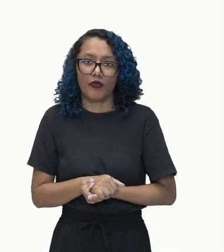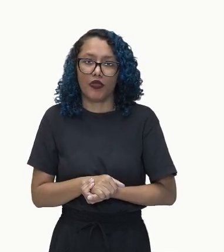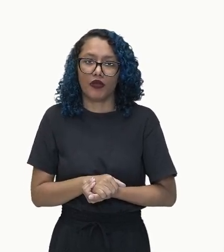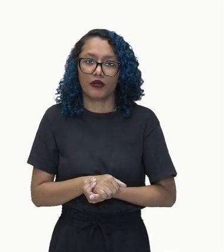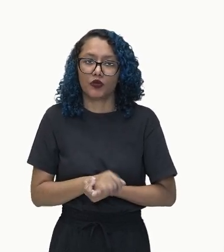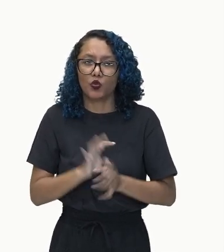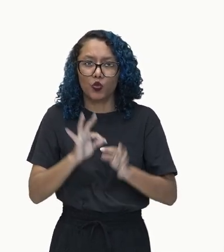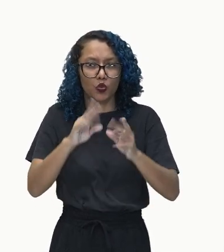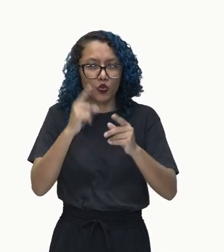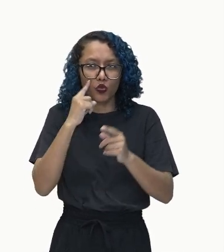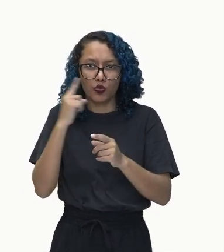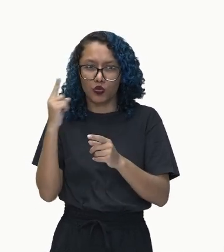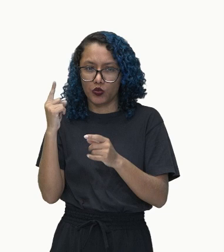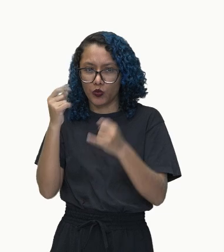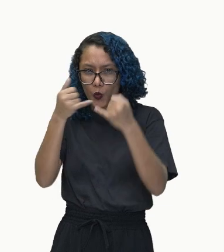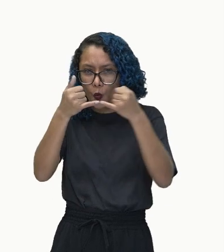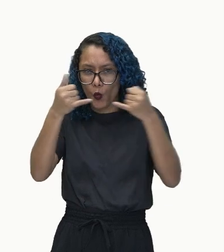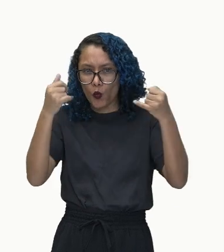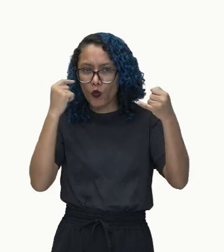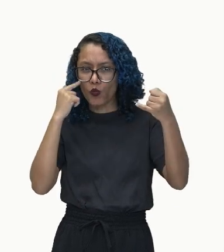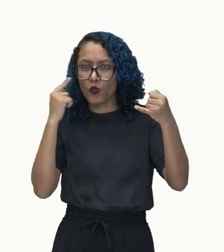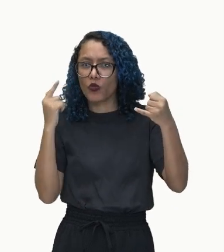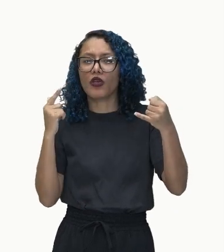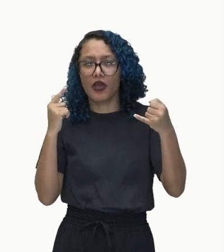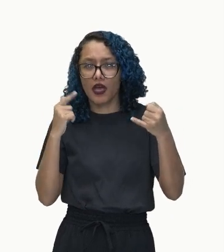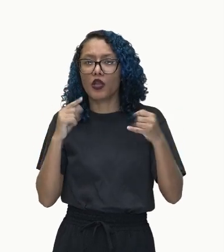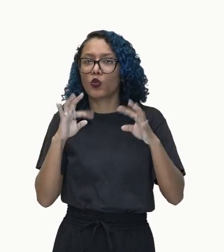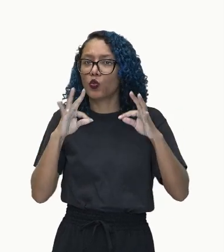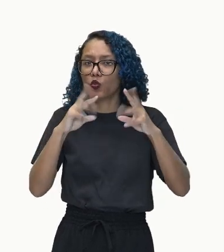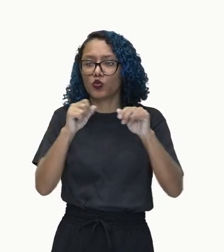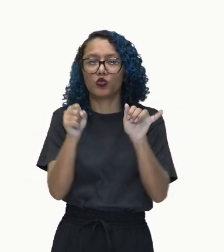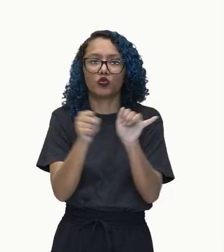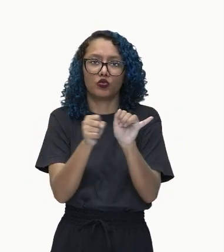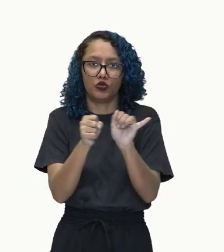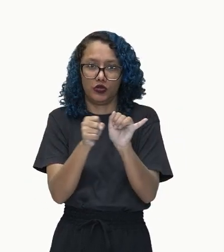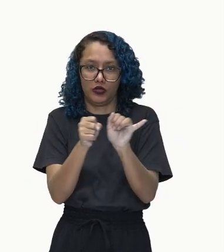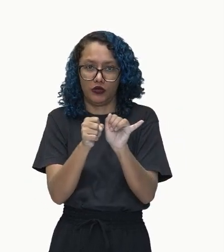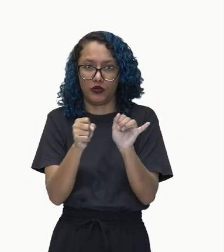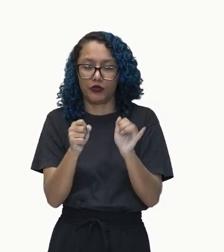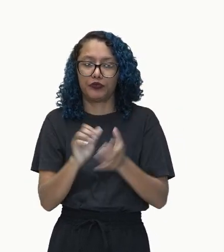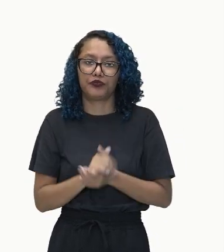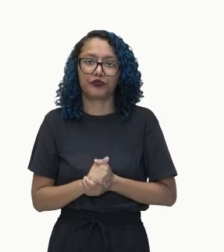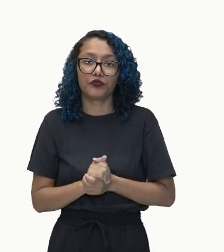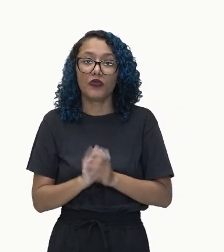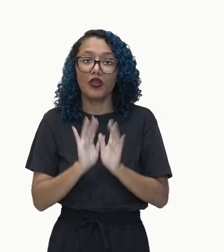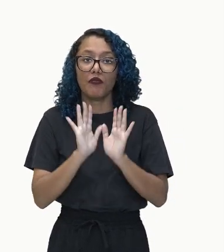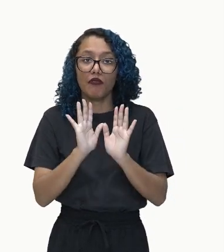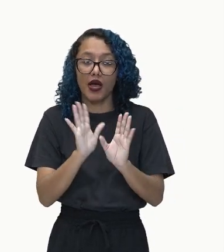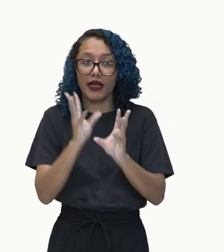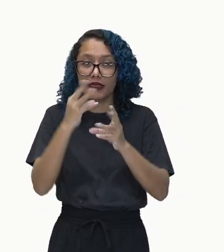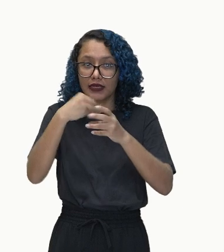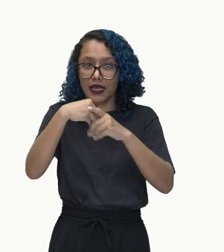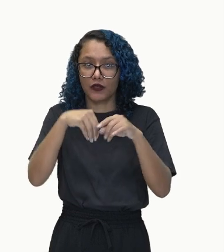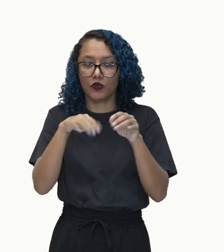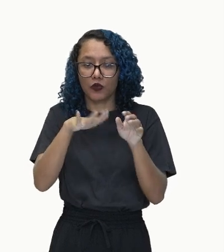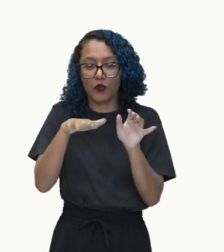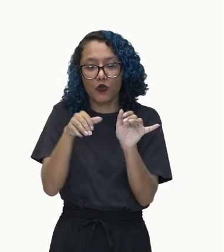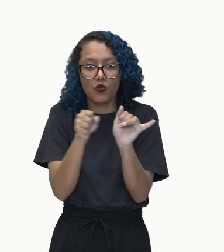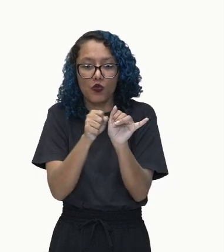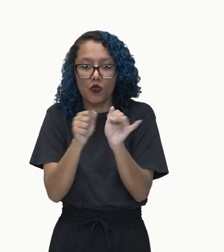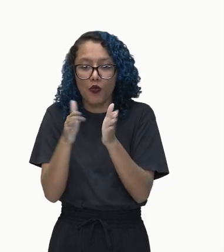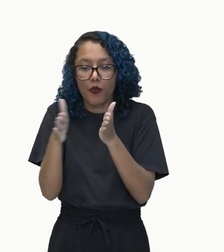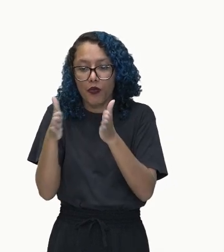é o sujeito da oração. Tudo isso aí. Só que nesse sujeito da oração existe algo